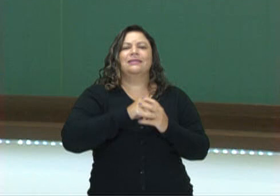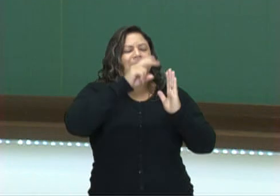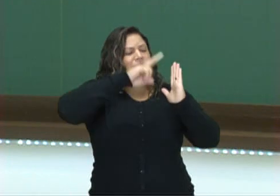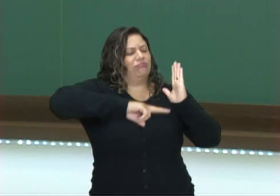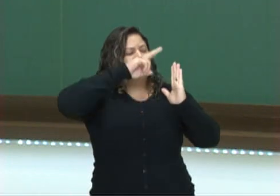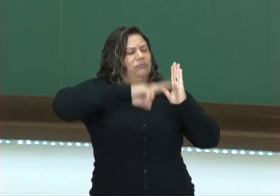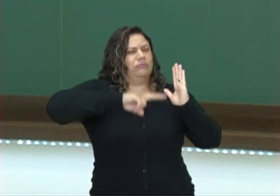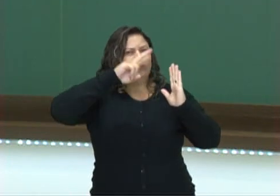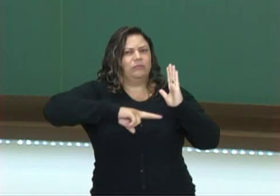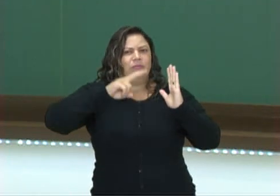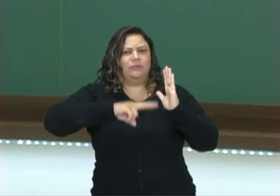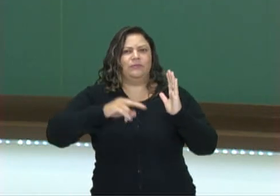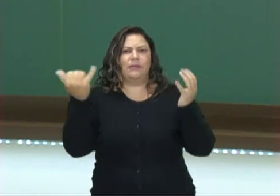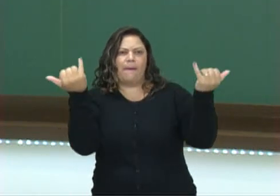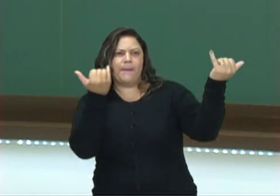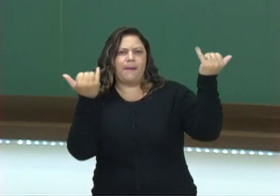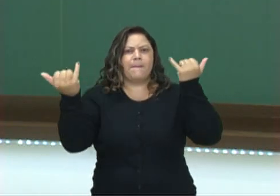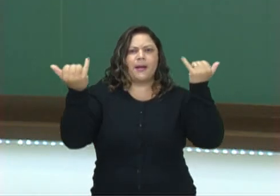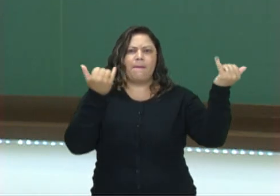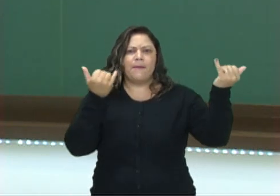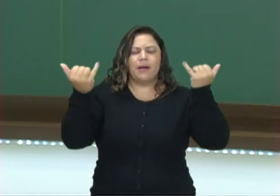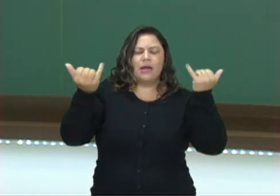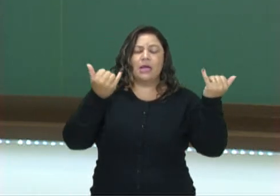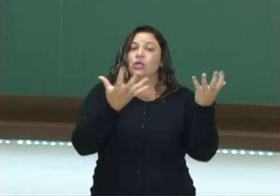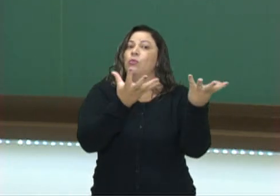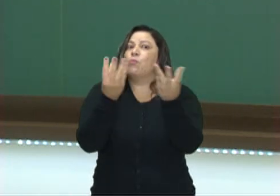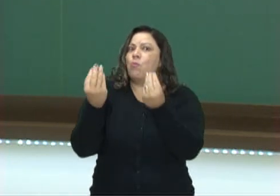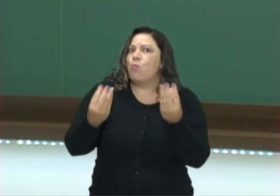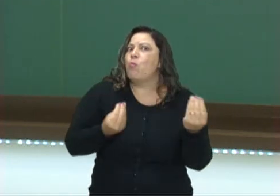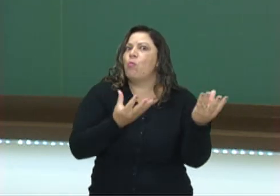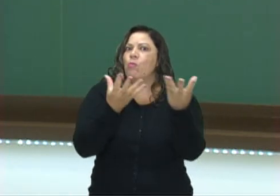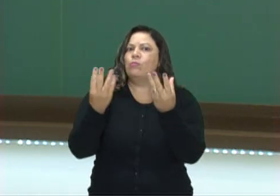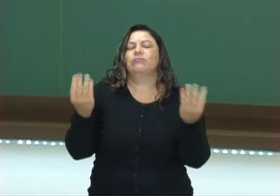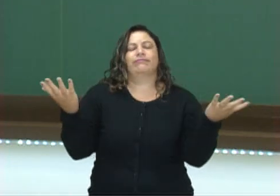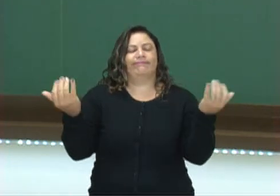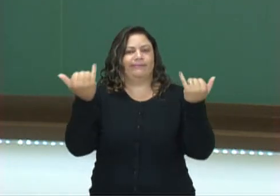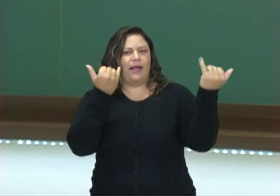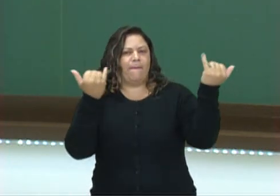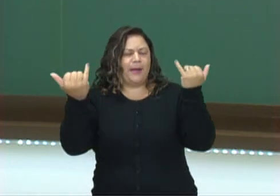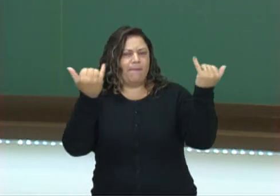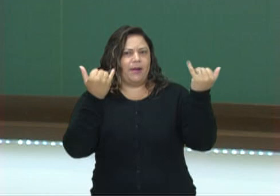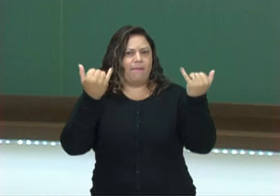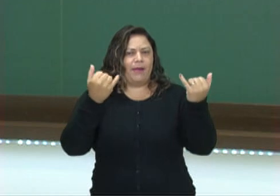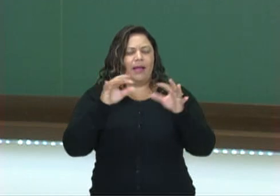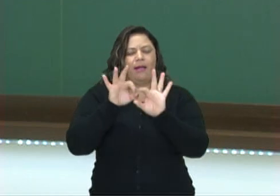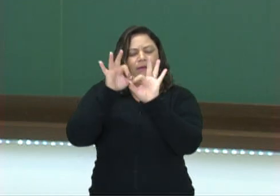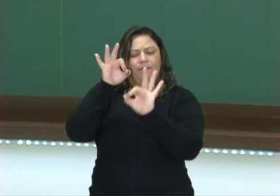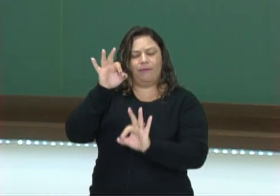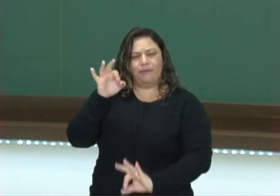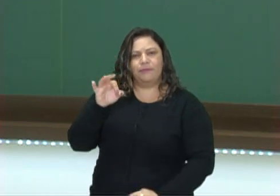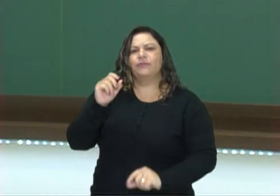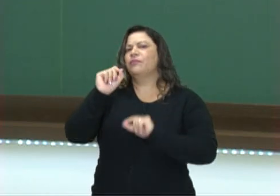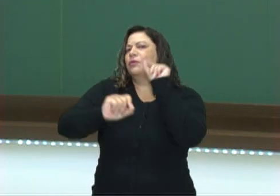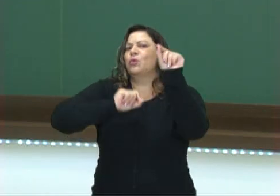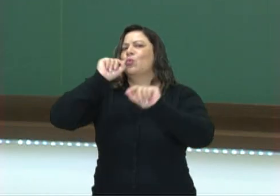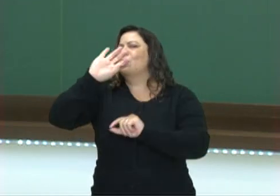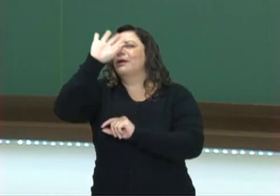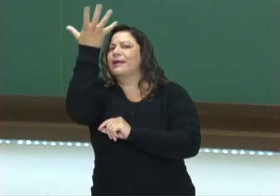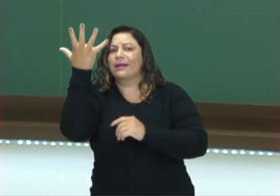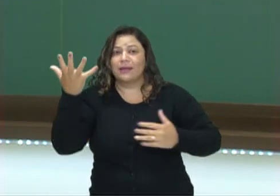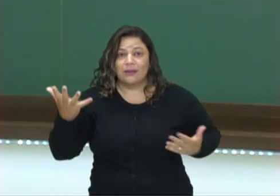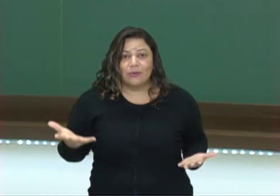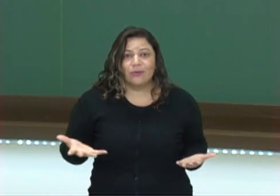ser noticiado. Então já temos muita informação aqui. Vejamos agora o restante da notícia. O que acontece